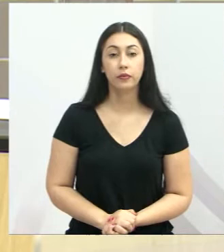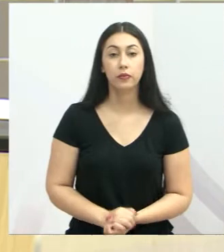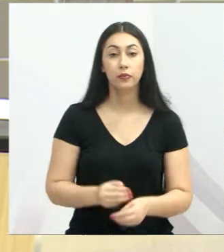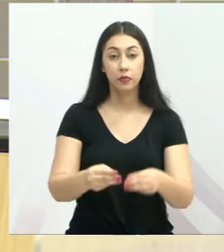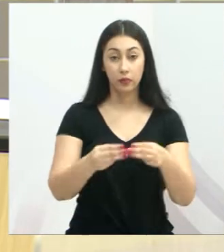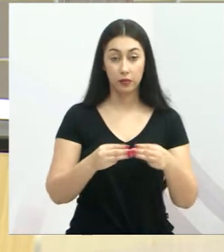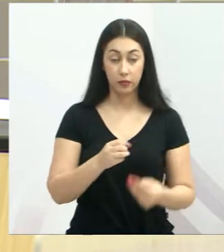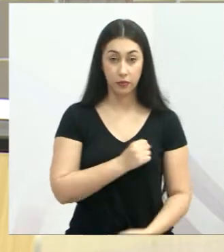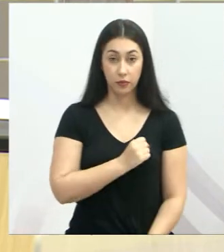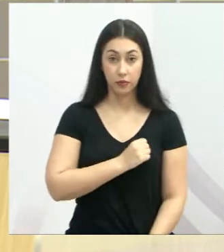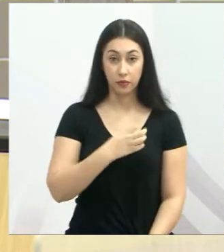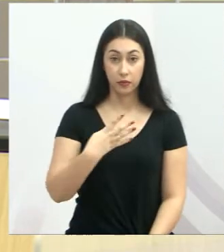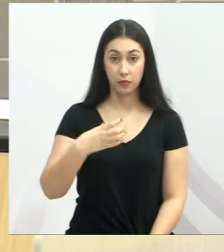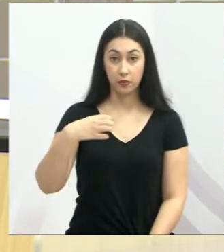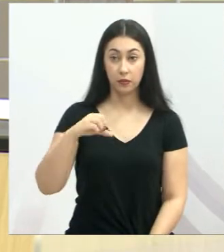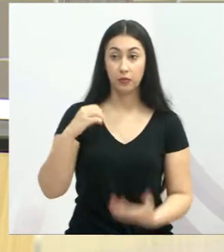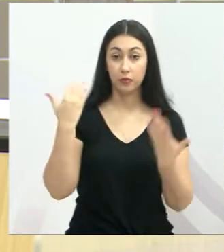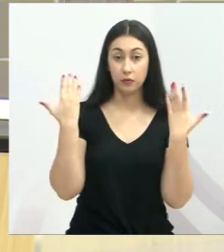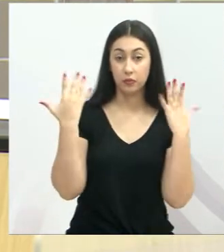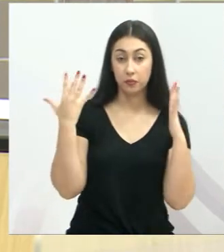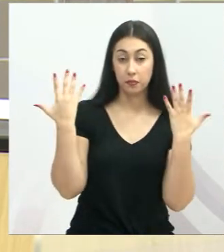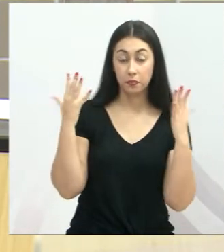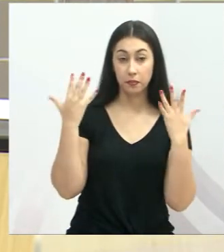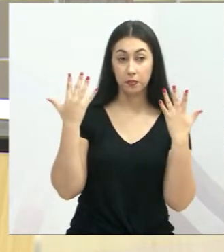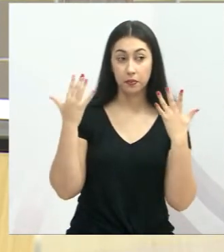Moção 49. Moção congratulatória ao senhor